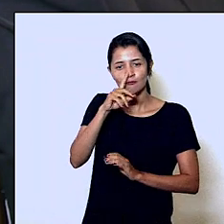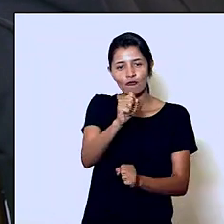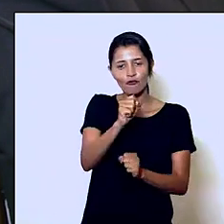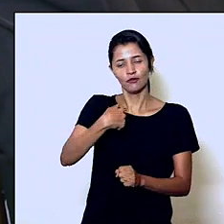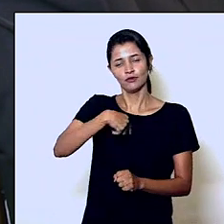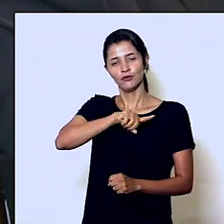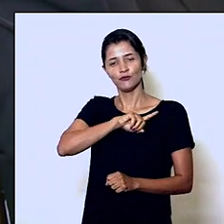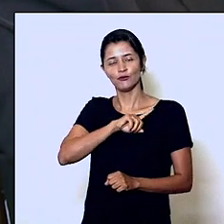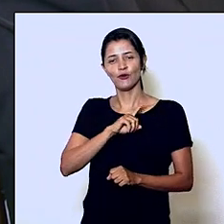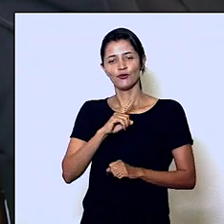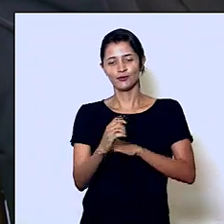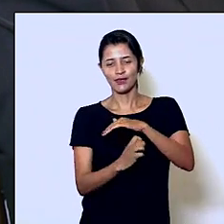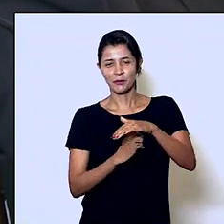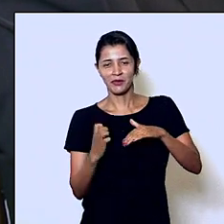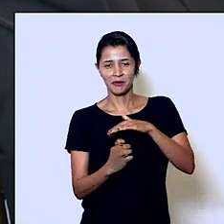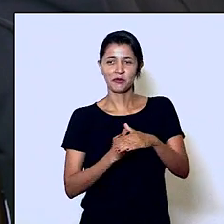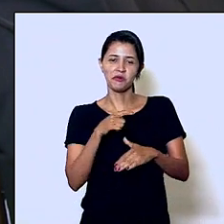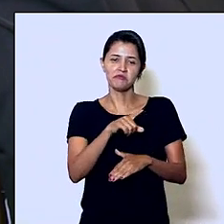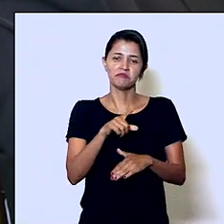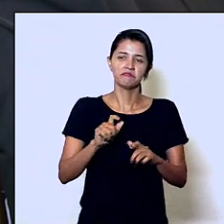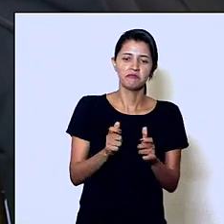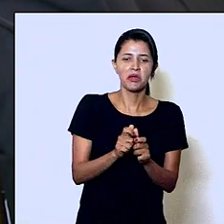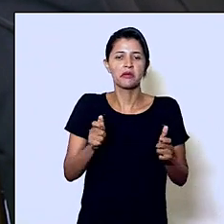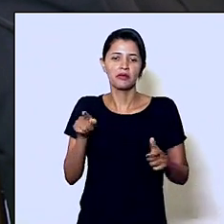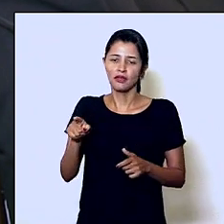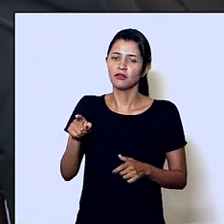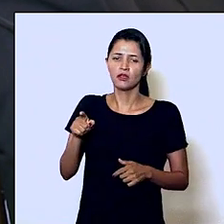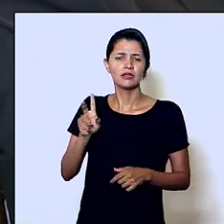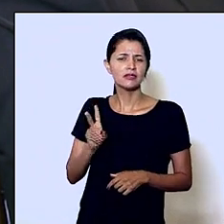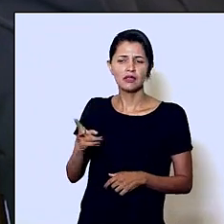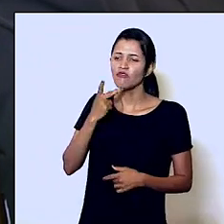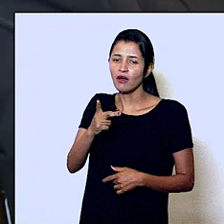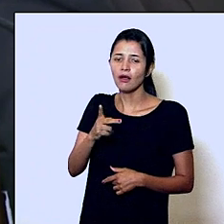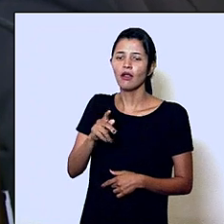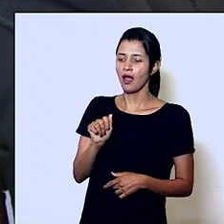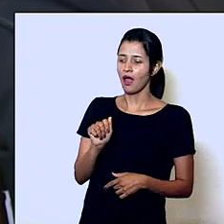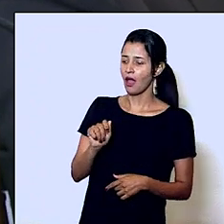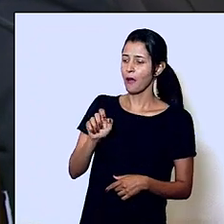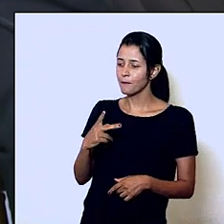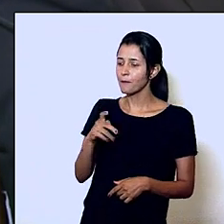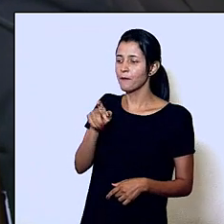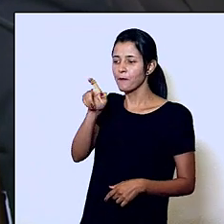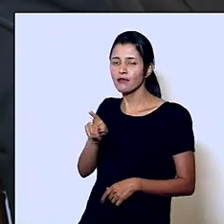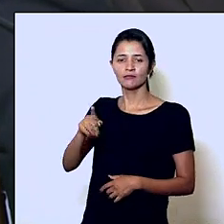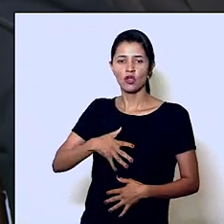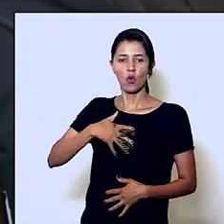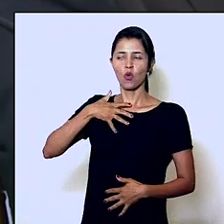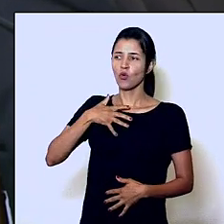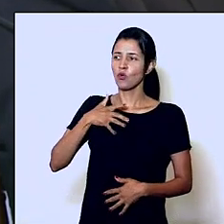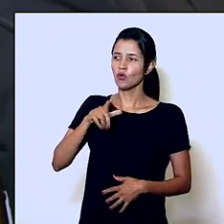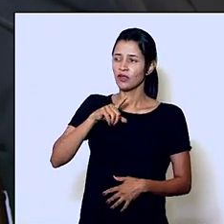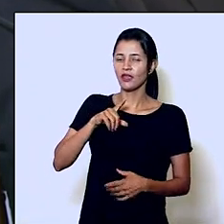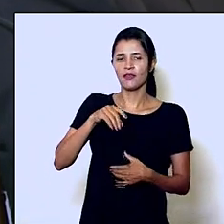micro e pequenos empresários. Né? Presidente Meles, como eu gosto sempre de dizer, a Apex Brasil sente muito orgulho de ter o SEBRAE no seu DNA. Nós